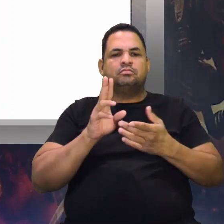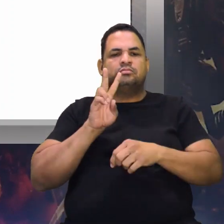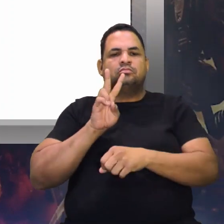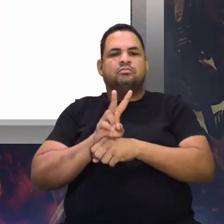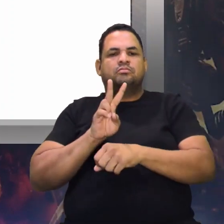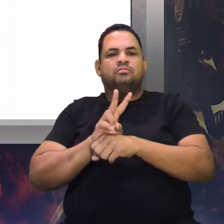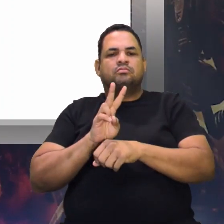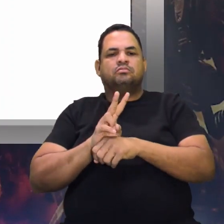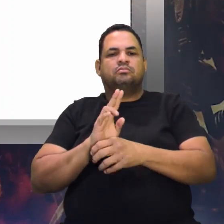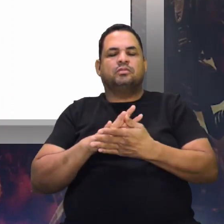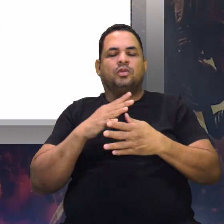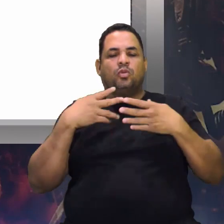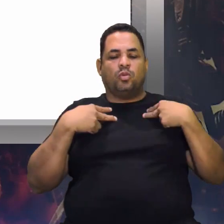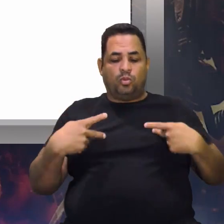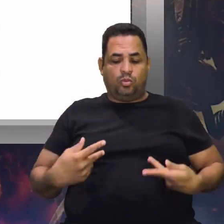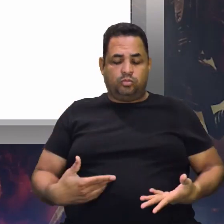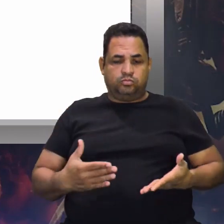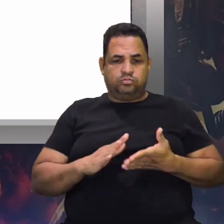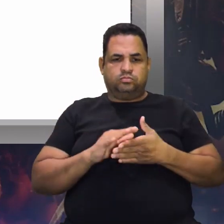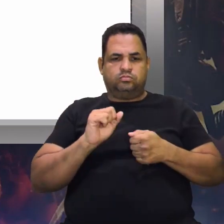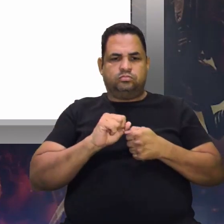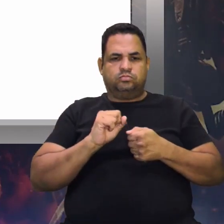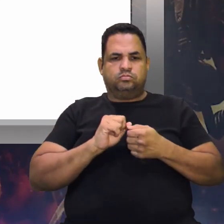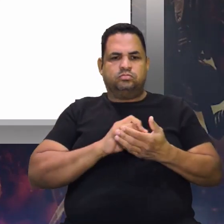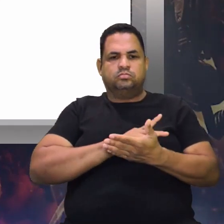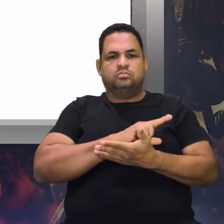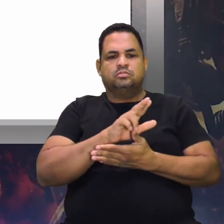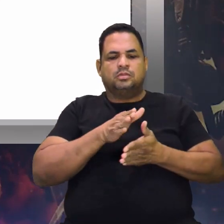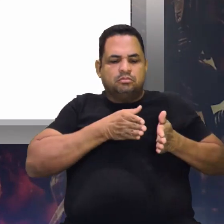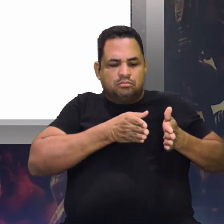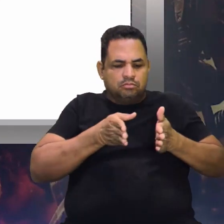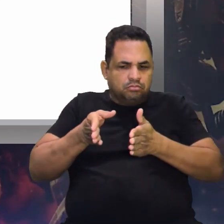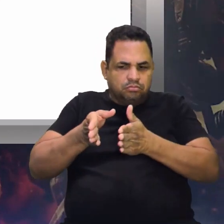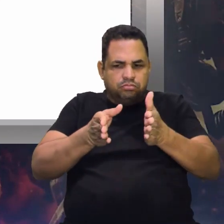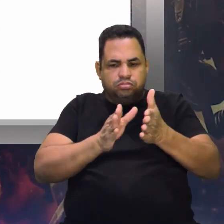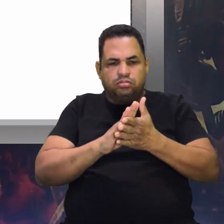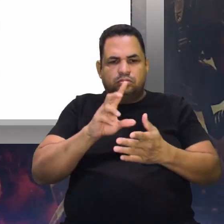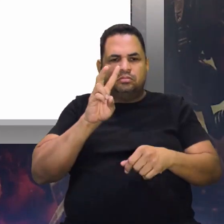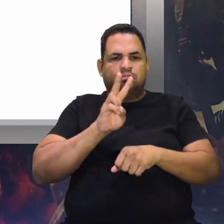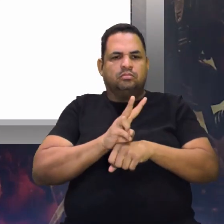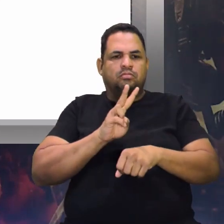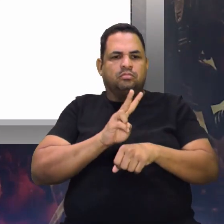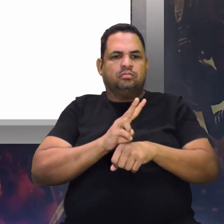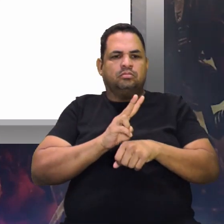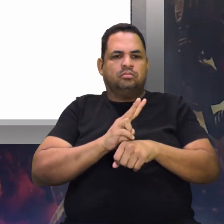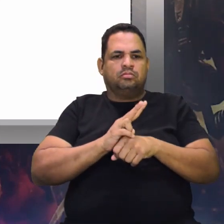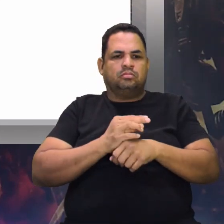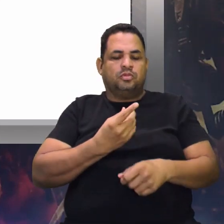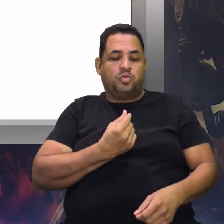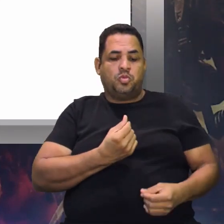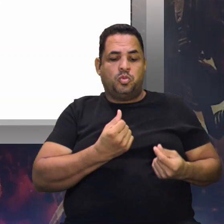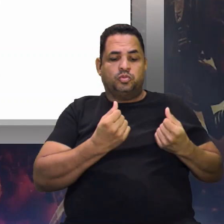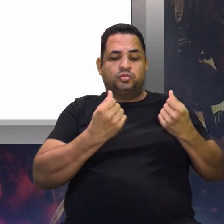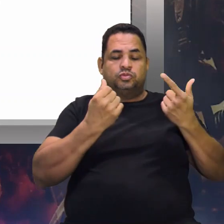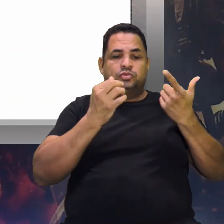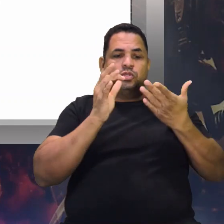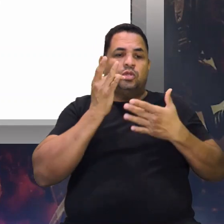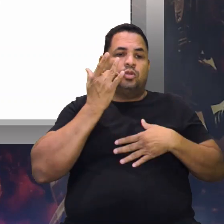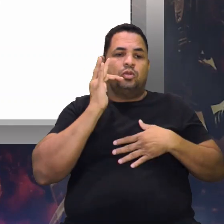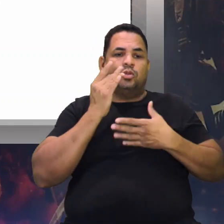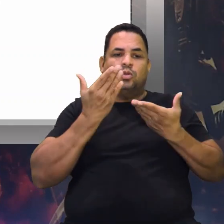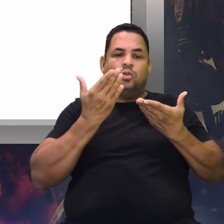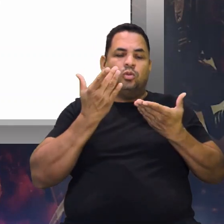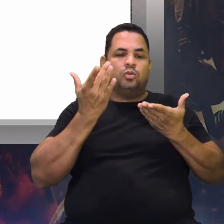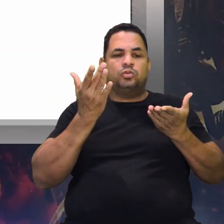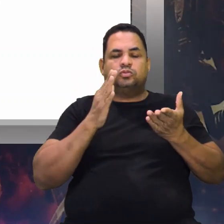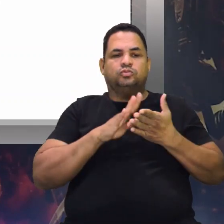não só o corpo, porque era feito de vários labirintos, protegia também a riqueza do faraó.